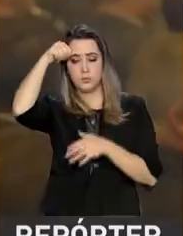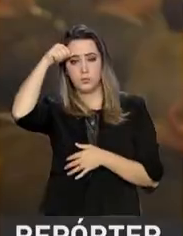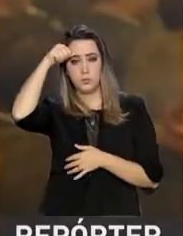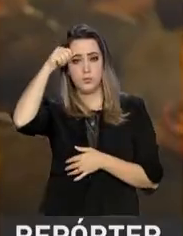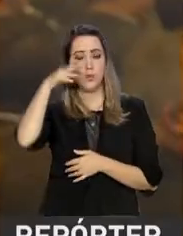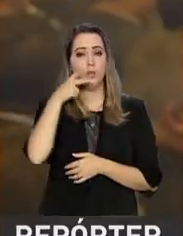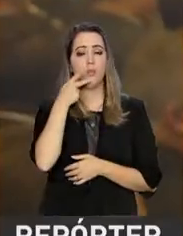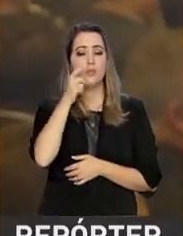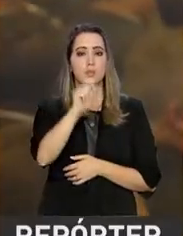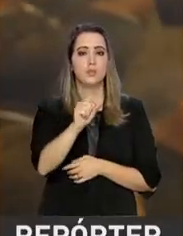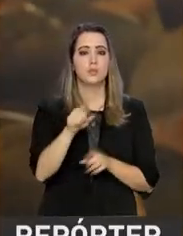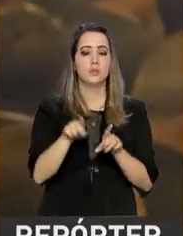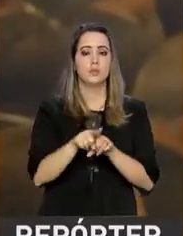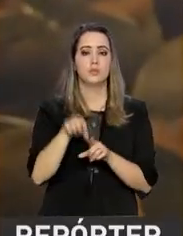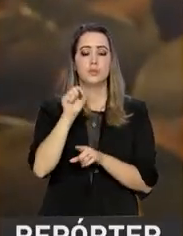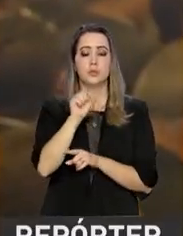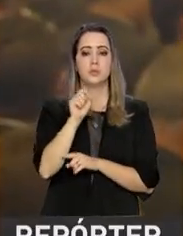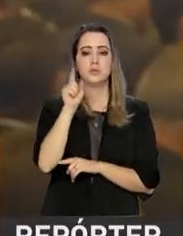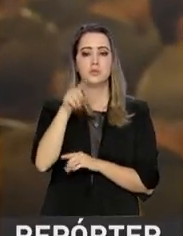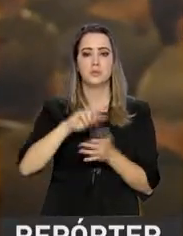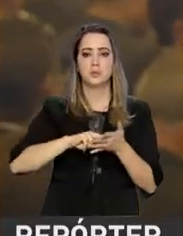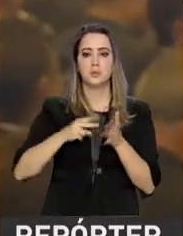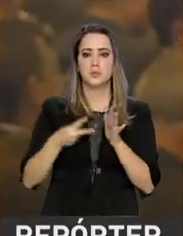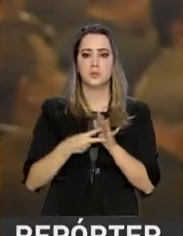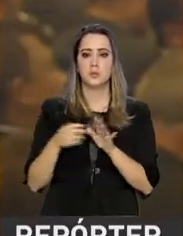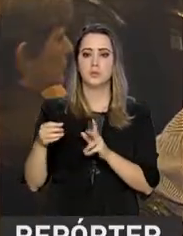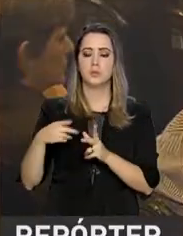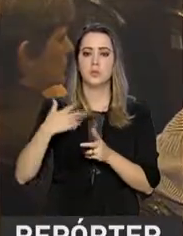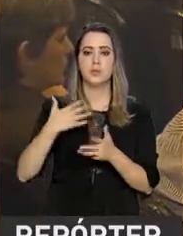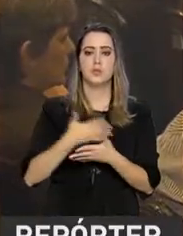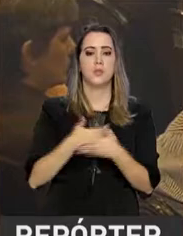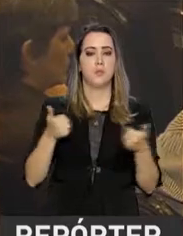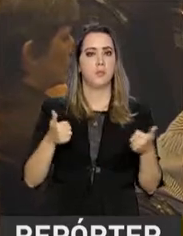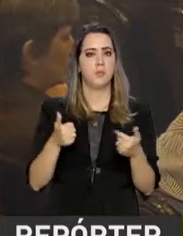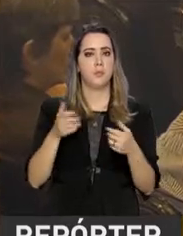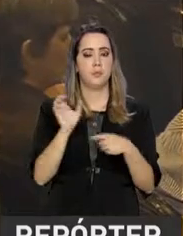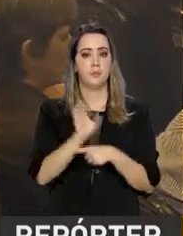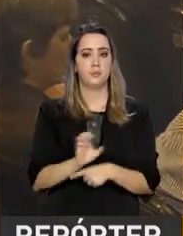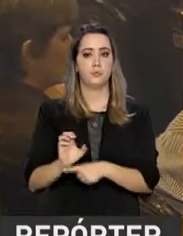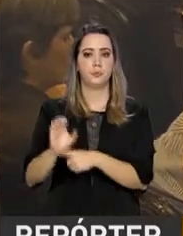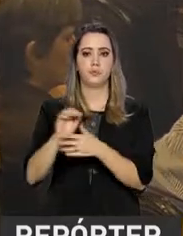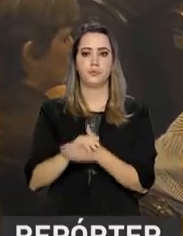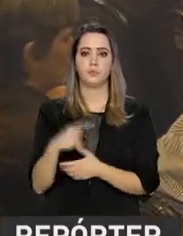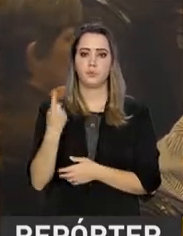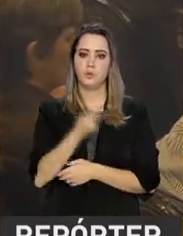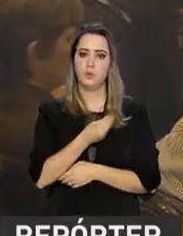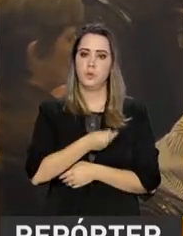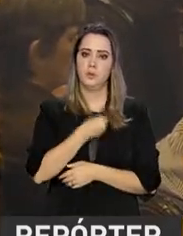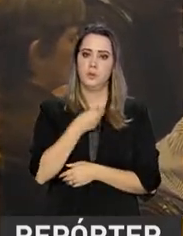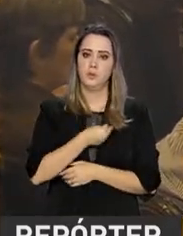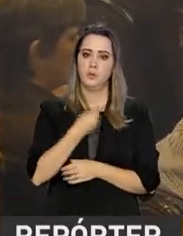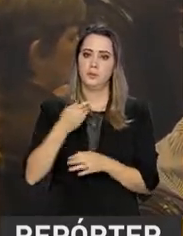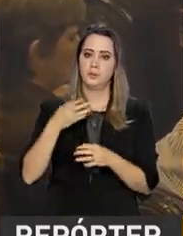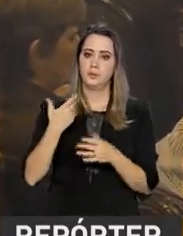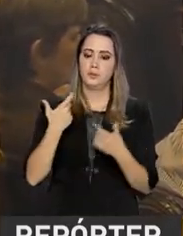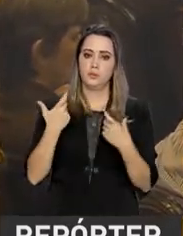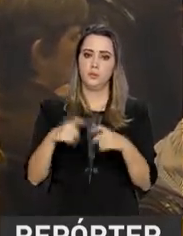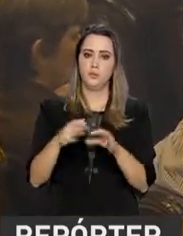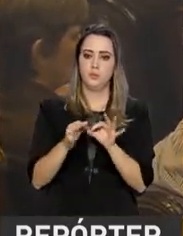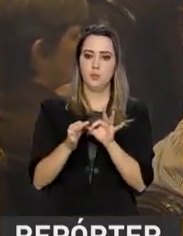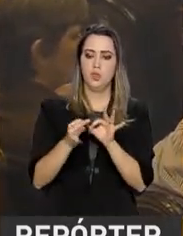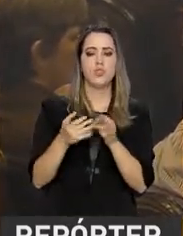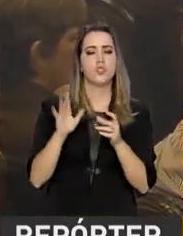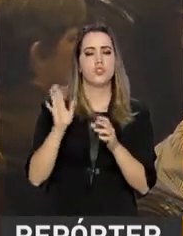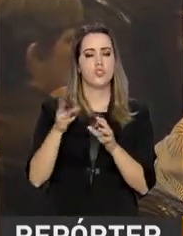que a rede vai representar uma revolução no estado. Nós que vivemos no interior do estado do Amazonas, a gente já vive